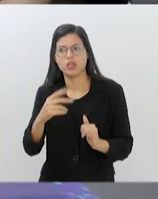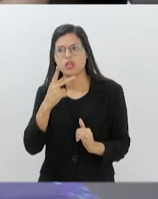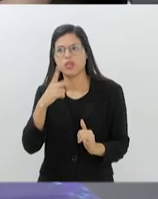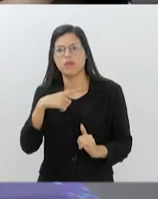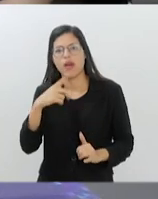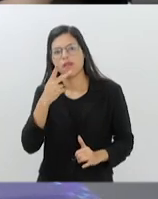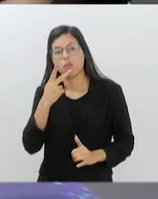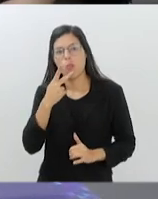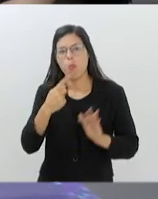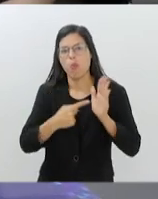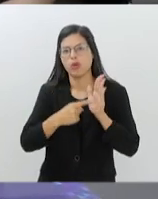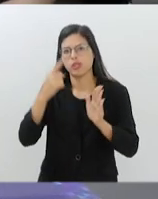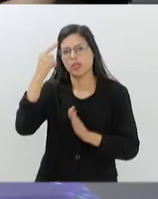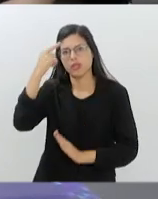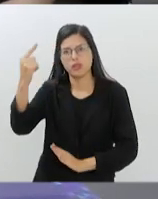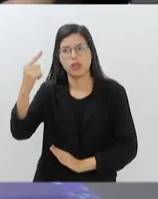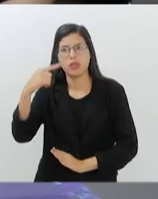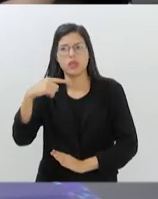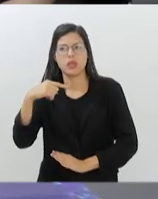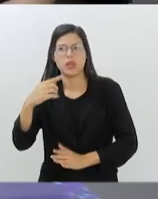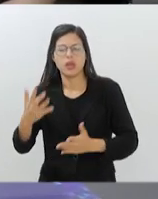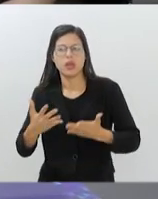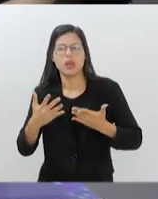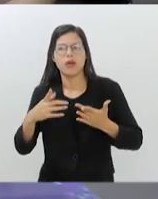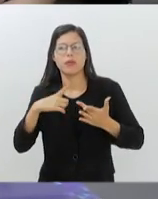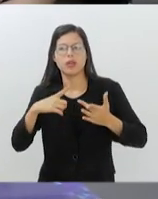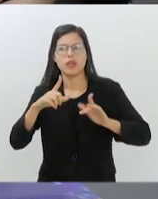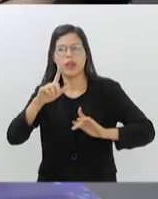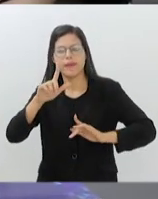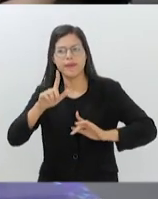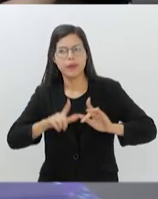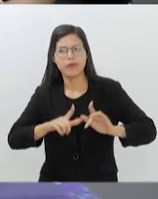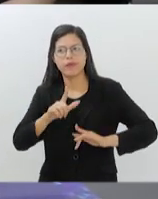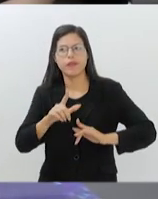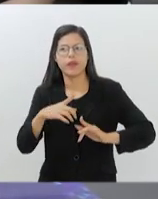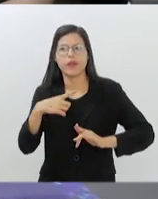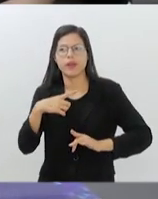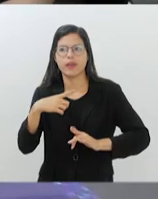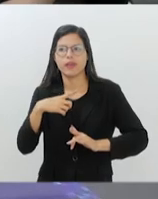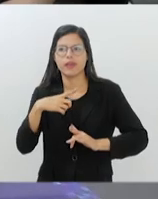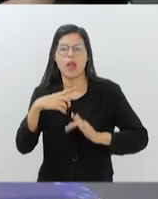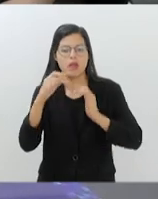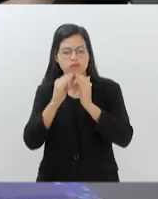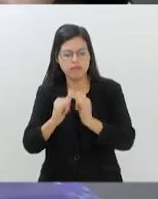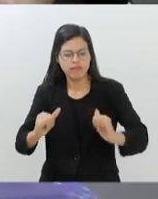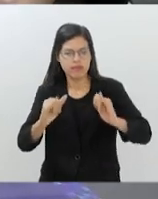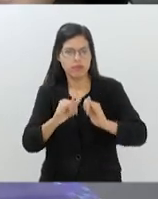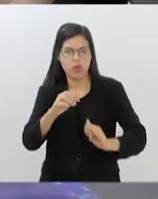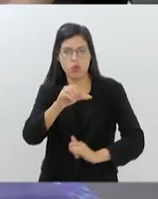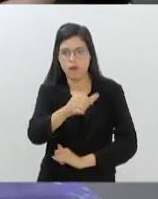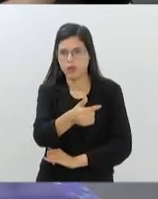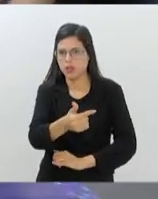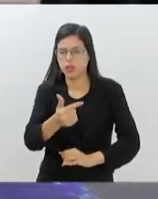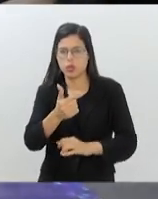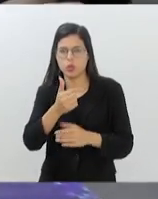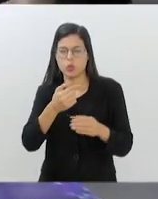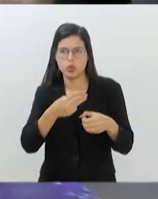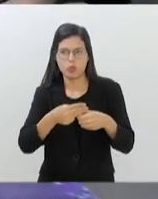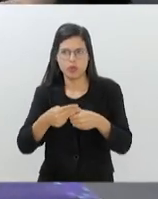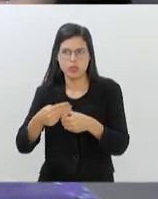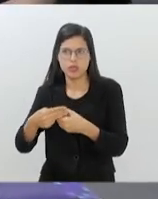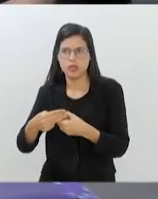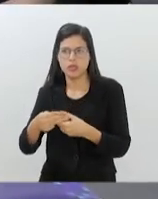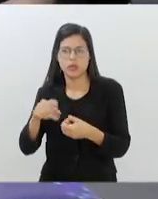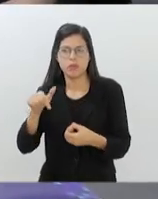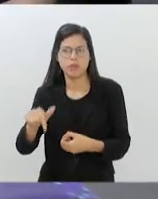campanha que tenha capilaridade TV que que temha destinação aos 92 municípios então a agência também tem liberdade de sugerir acredito que